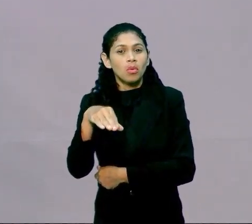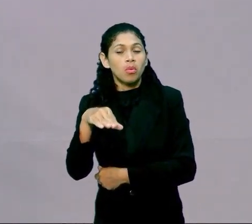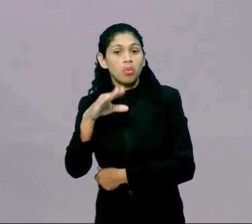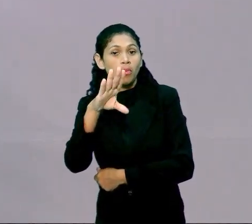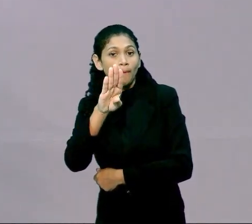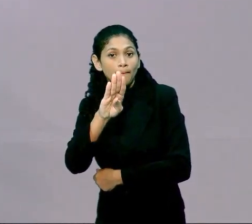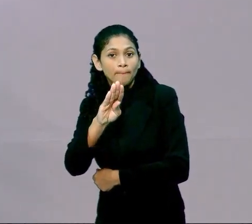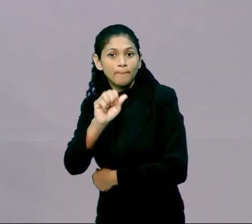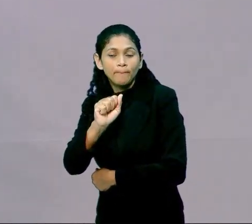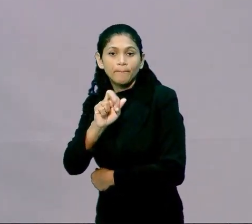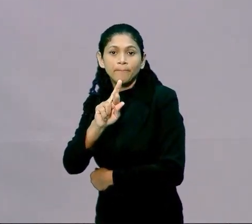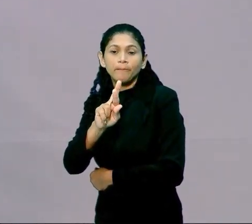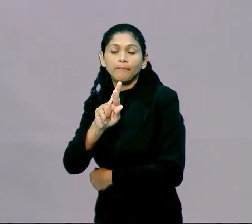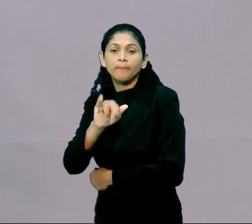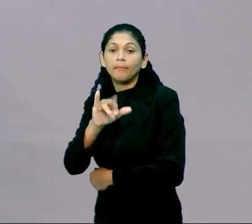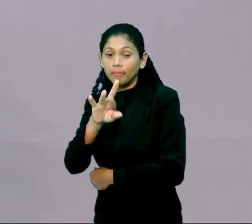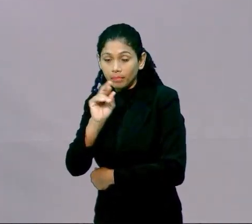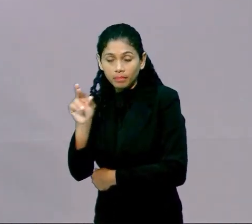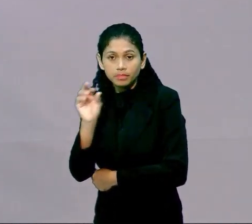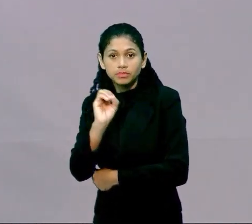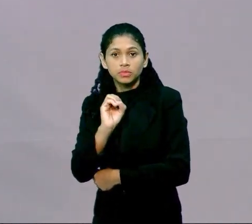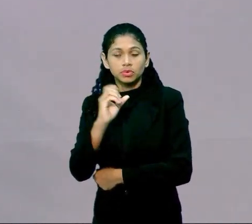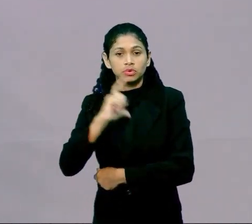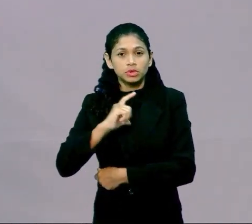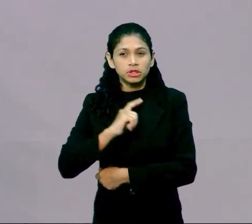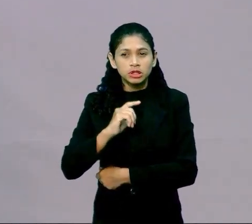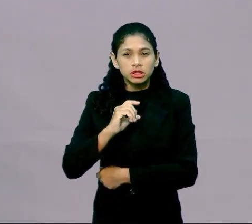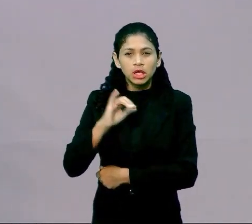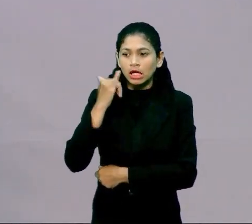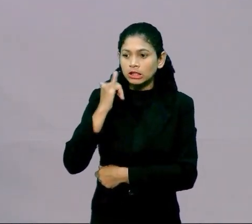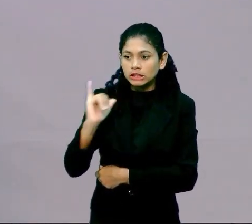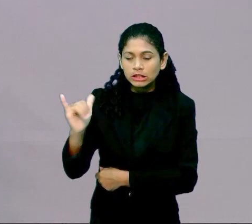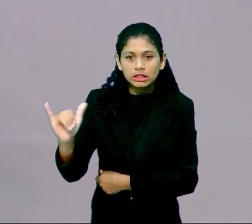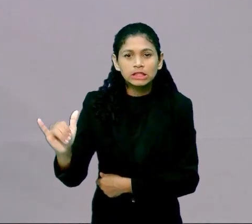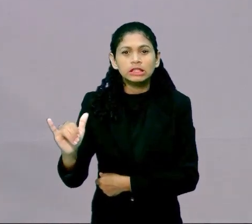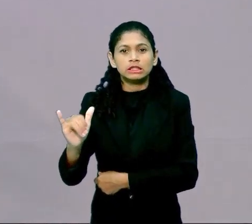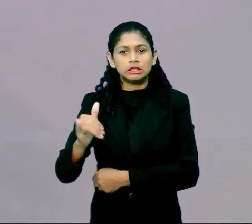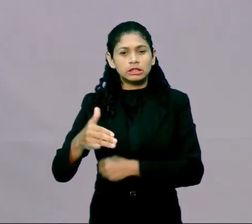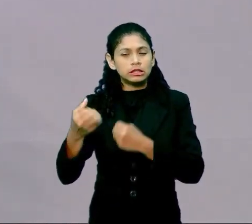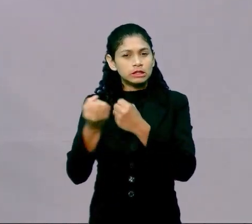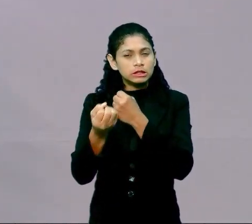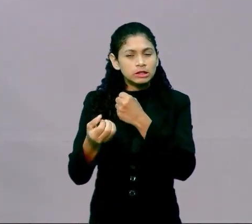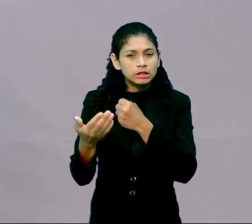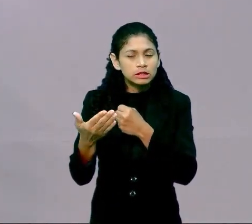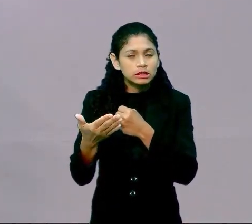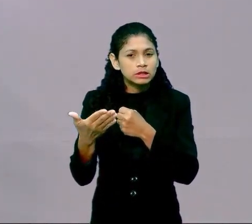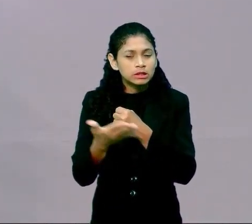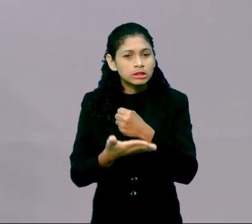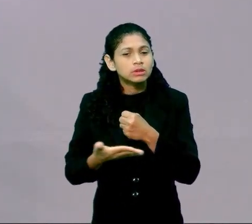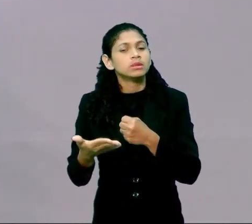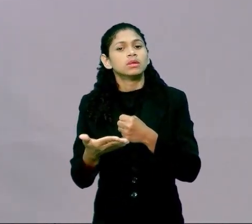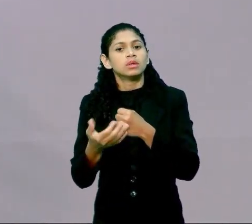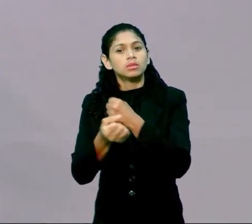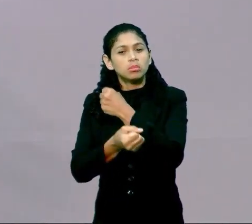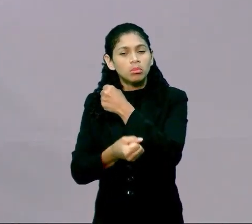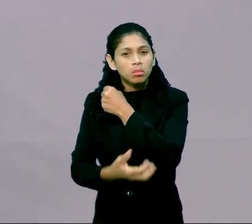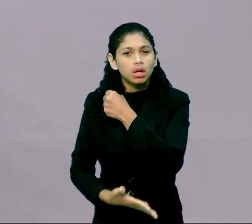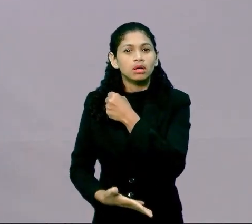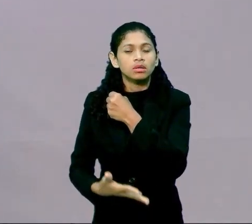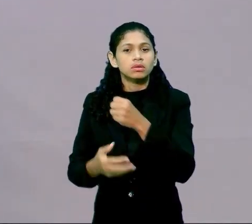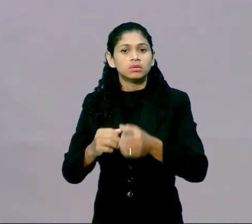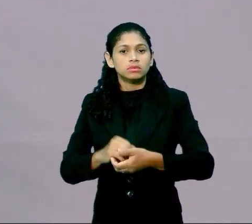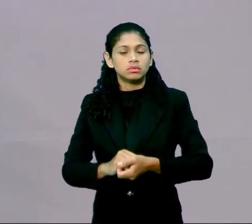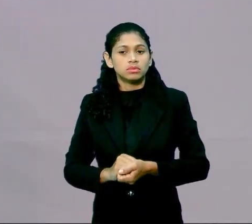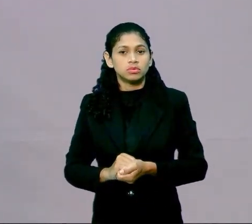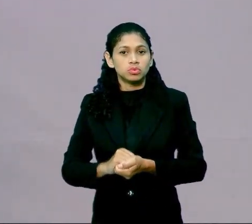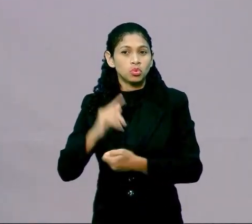lazer, pavimentação, energia elétrica, saneamento básico, a coleta de lixo, também